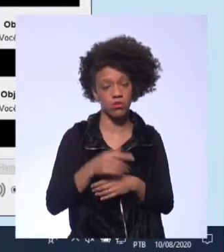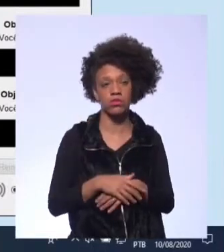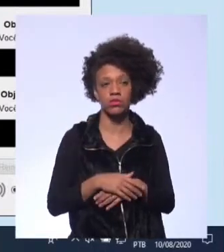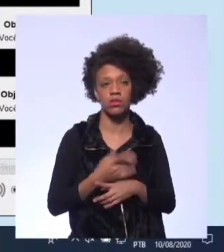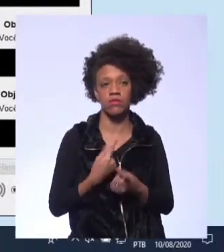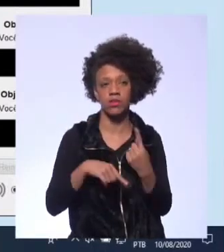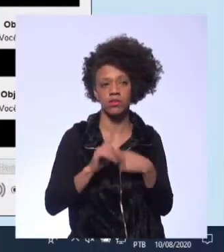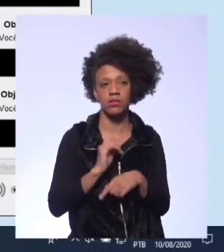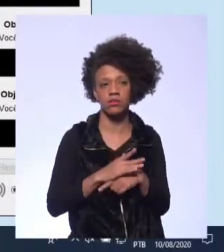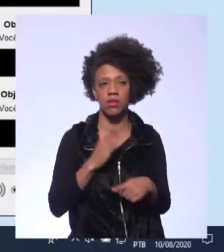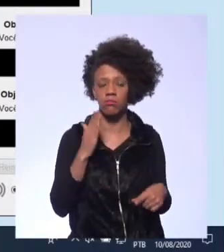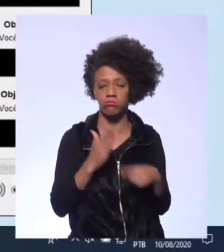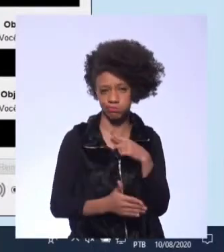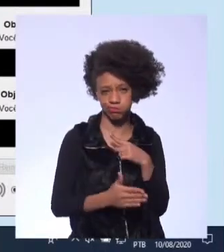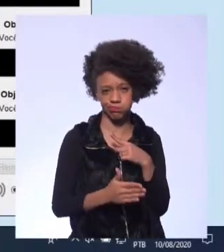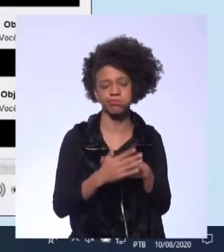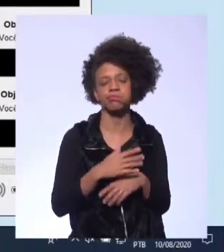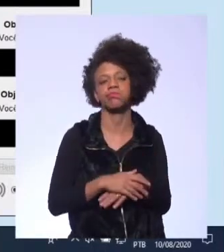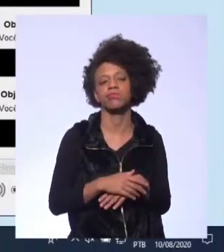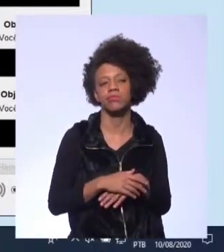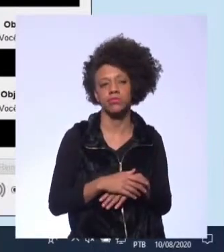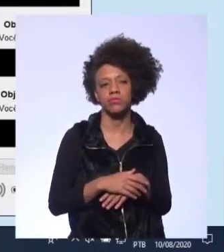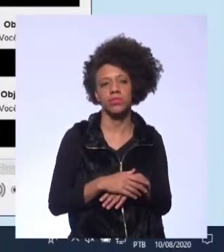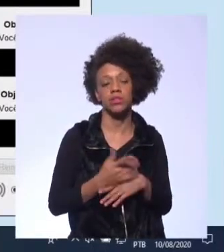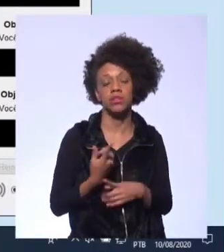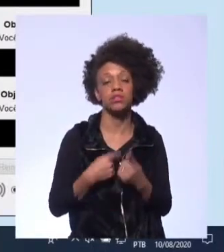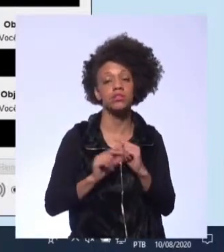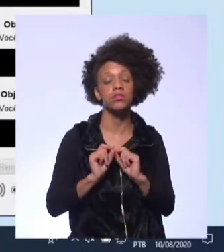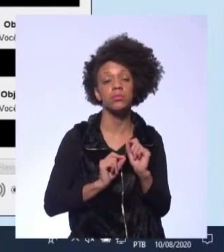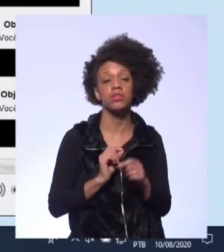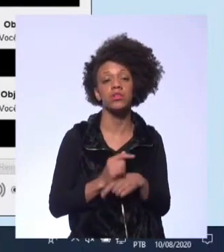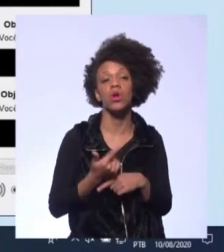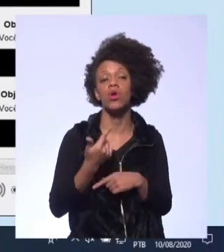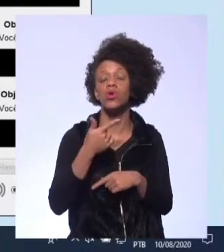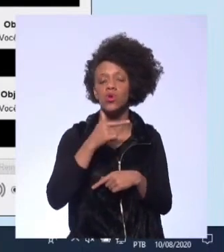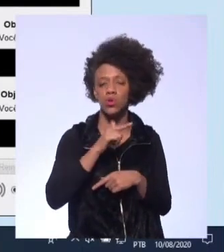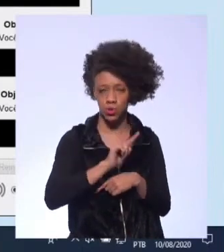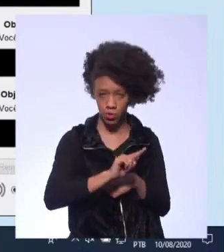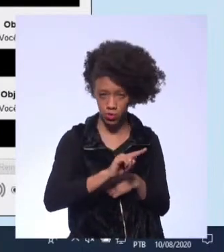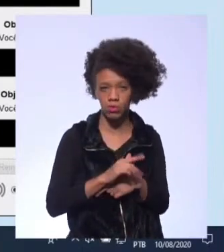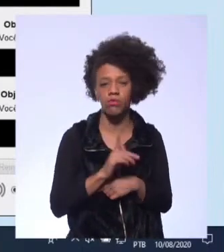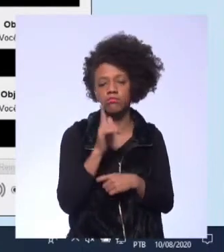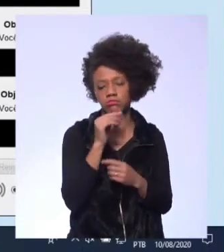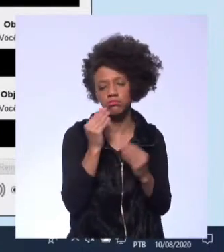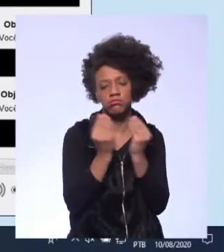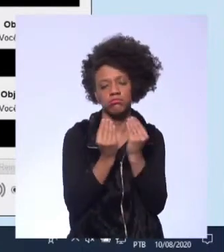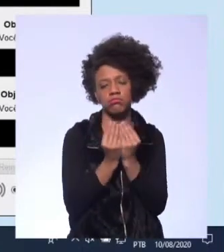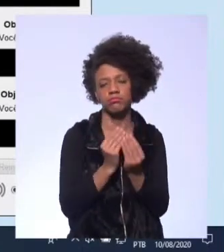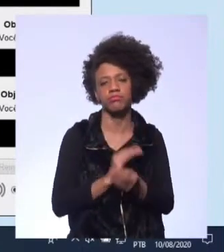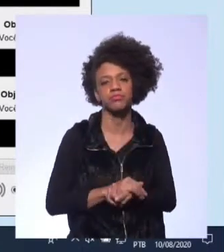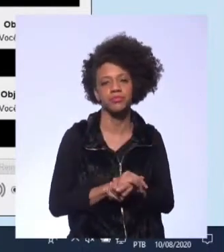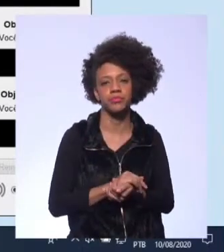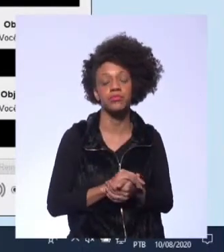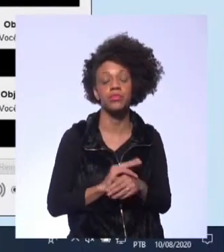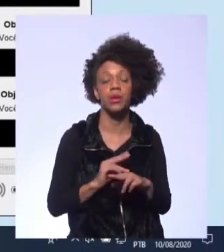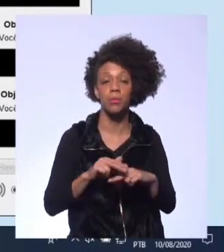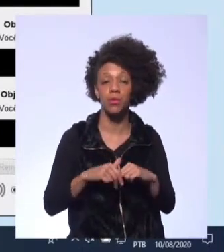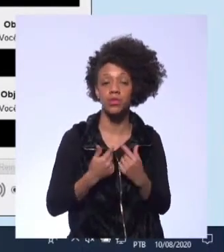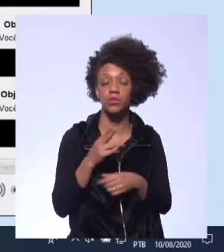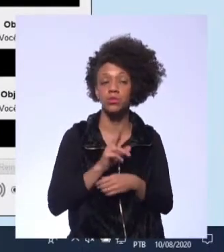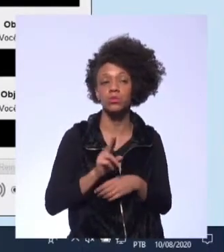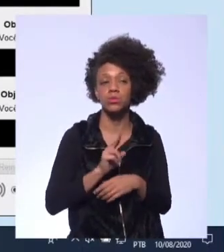transformar, vai ter o rompimento dele, que vai transformar em quem? Em outra molécula de água. Por isso que eu vou